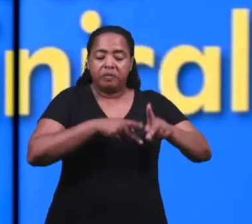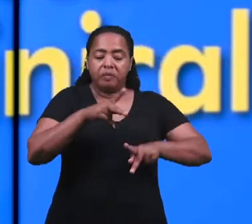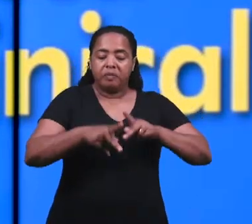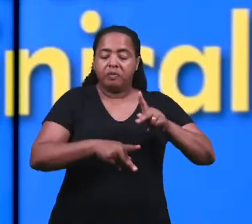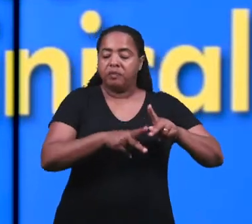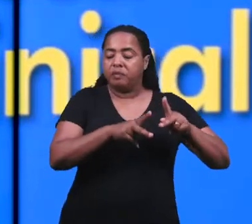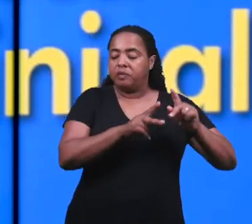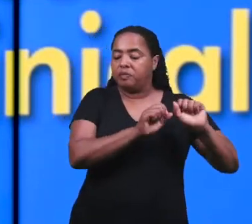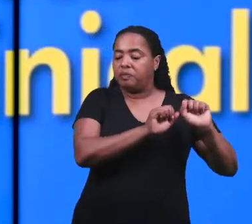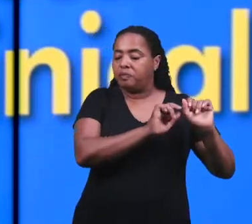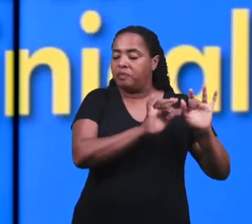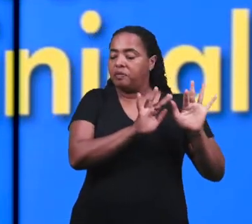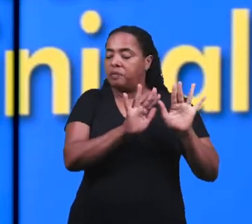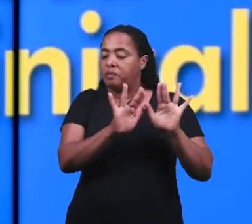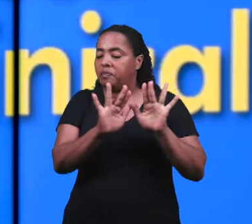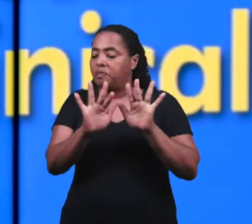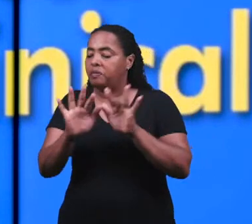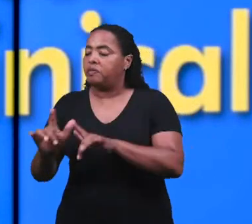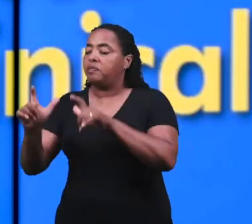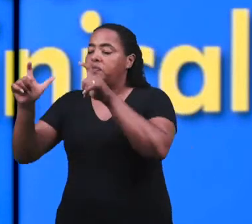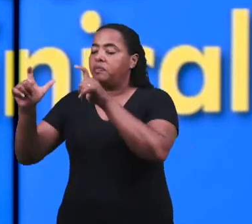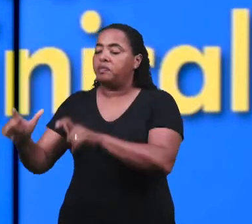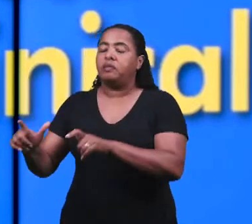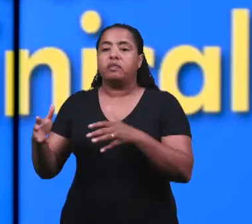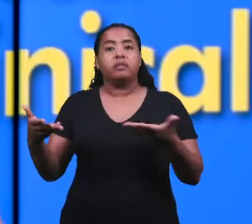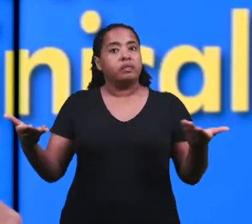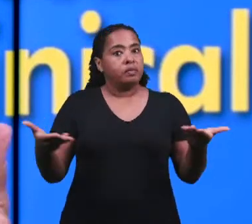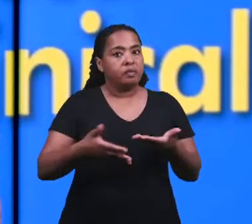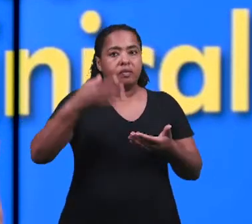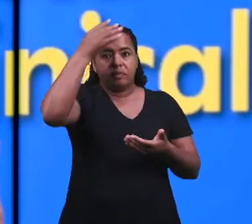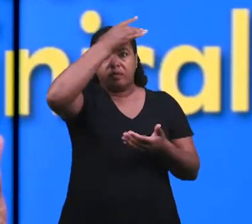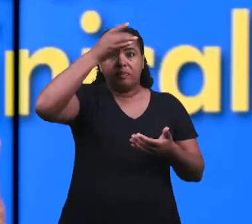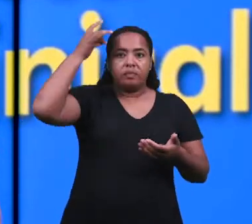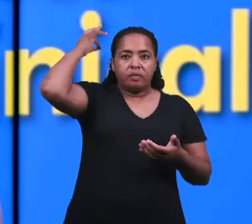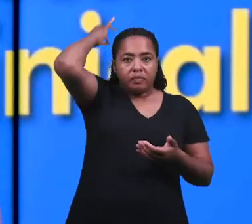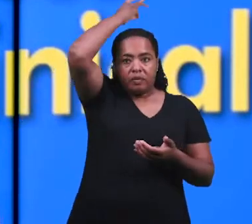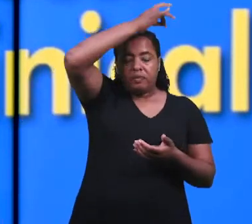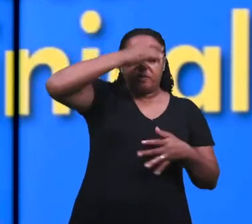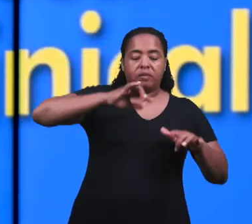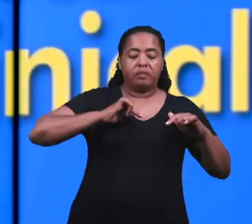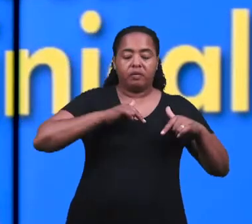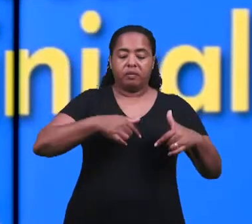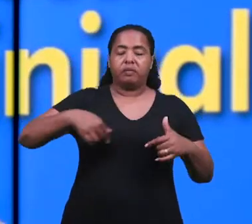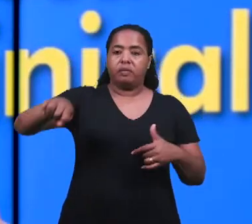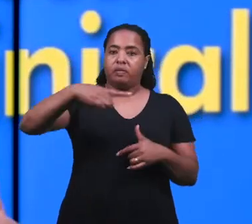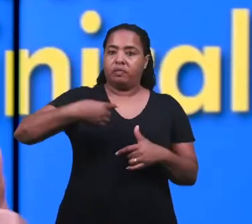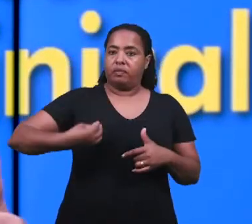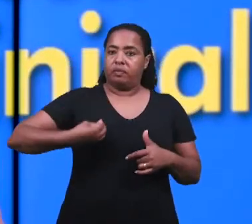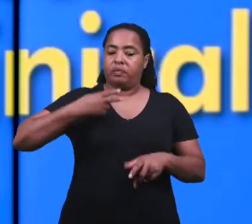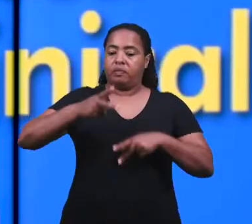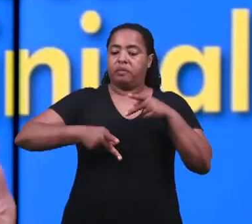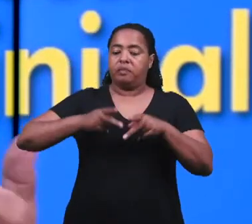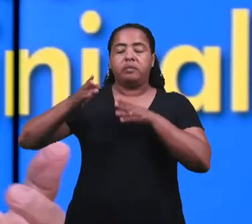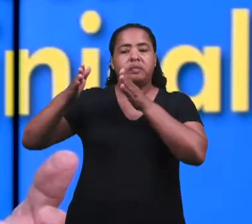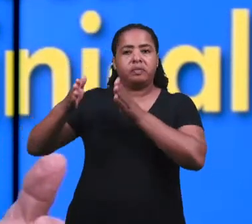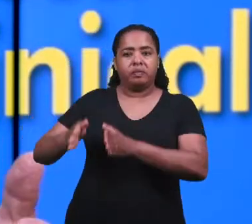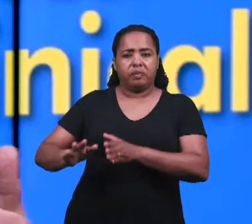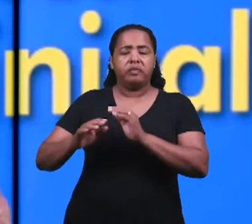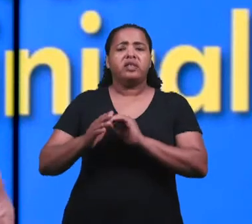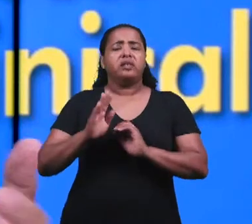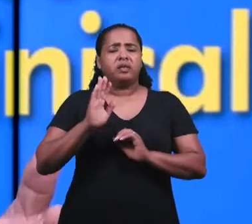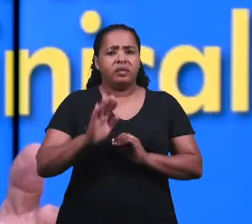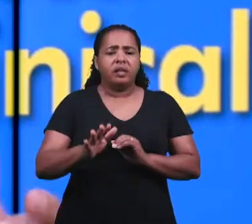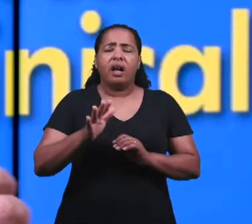povo para a entrada na terra. Então é o que o Espírito Santo hoje está fazendo conosco também como igreja. Alguém começou